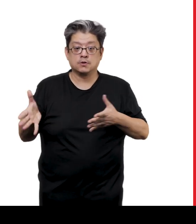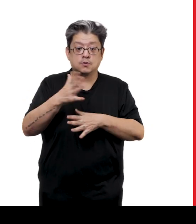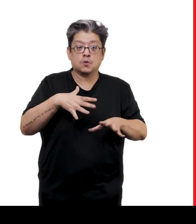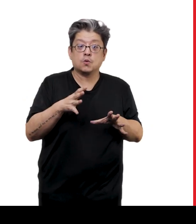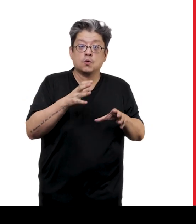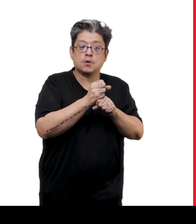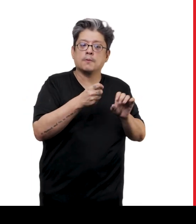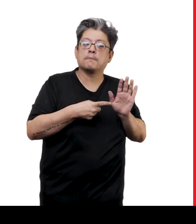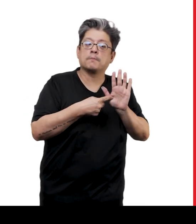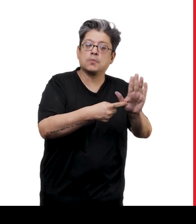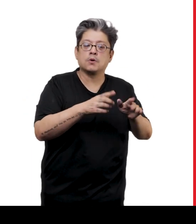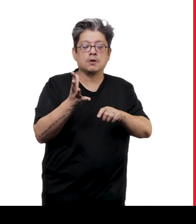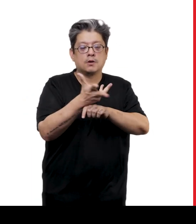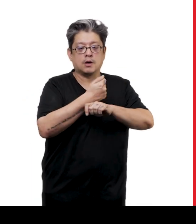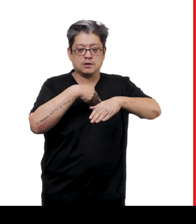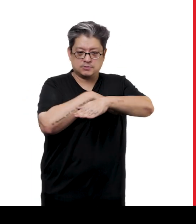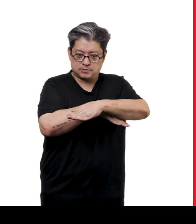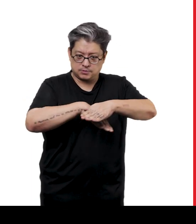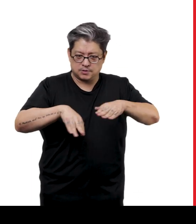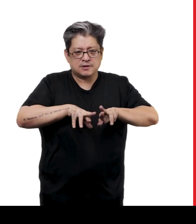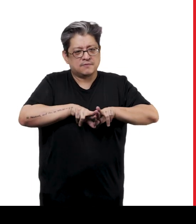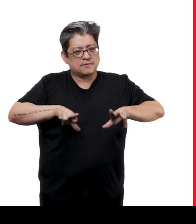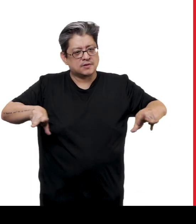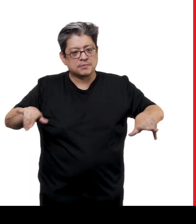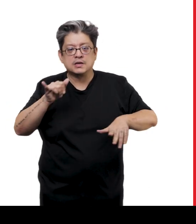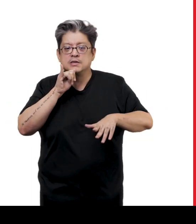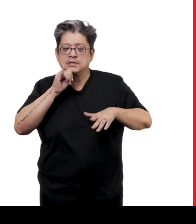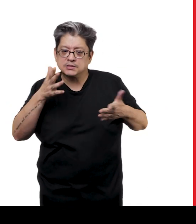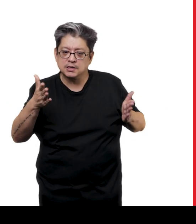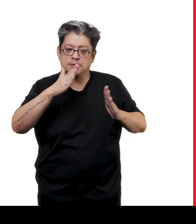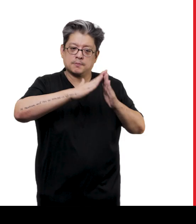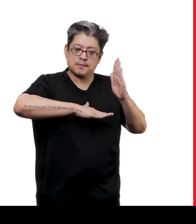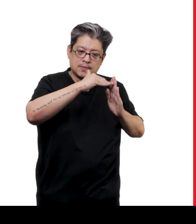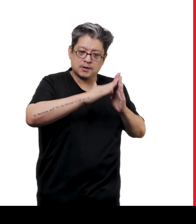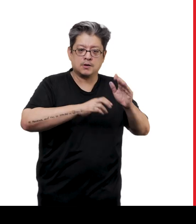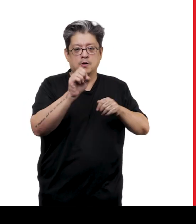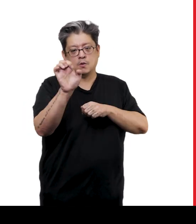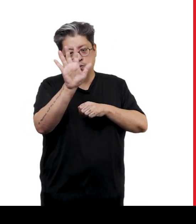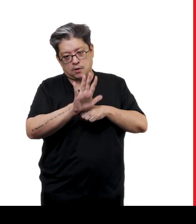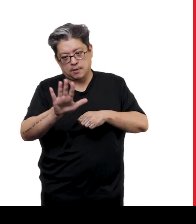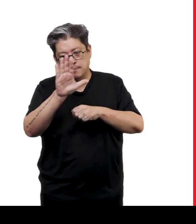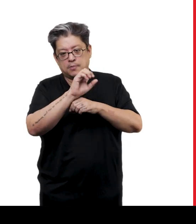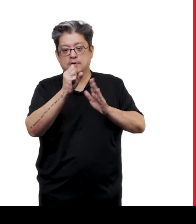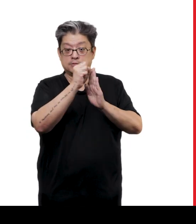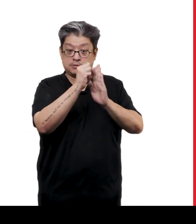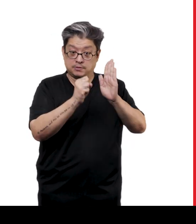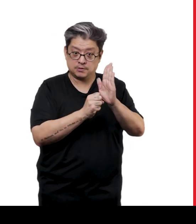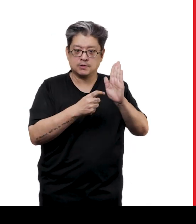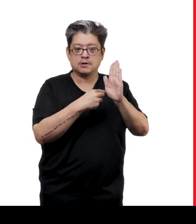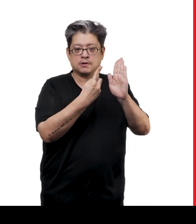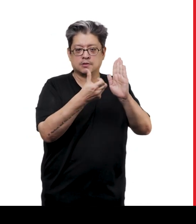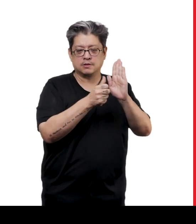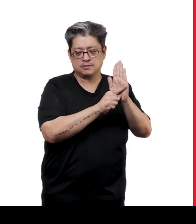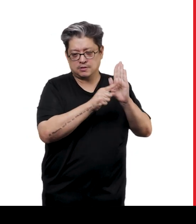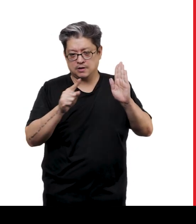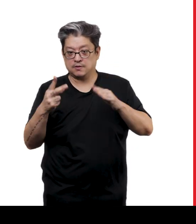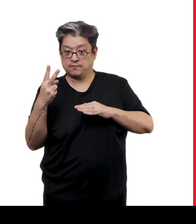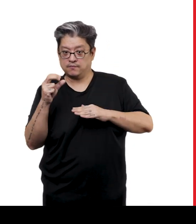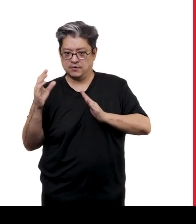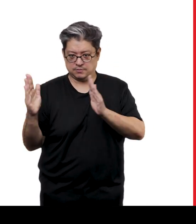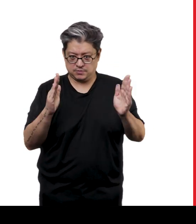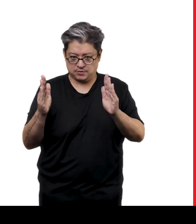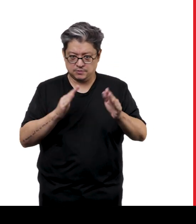a diversidade da coleção, com obras de arte europeia do século XVI ao XX, arte brasileira moderna